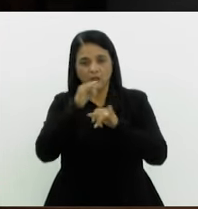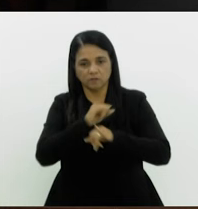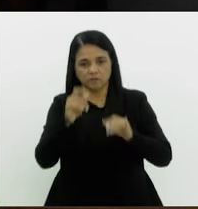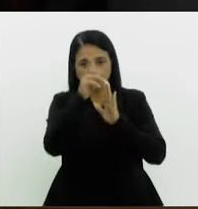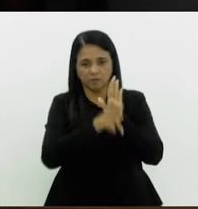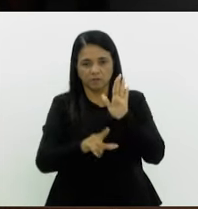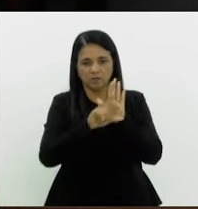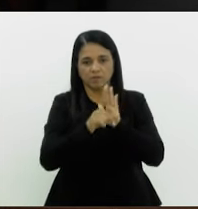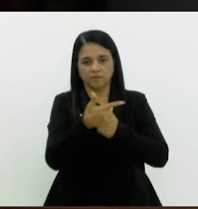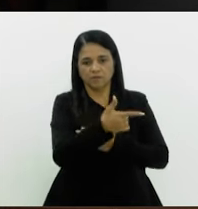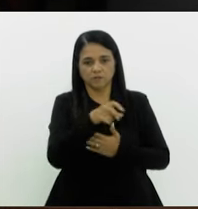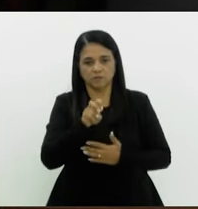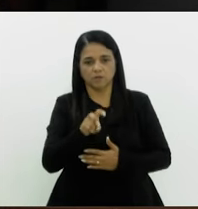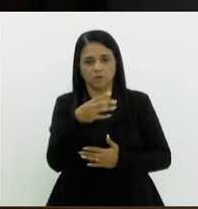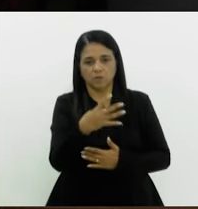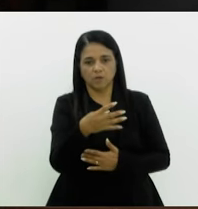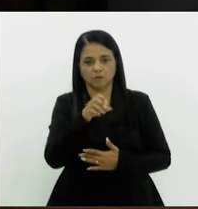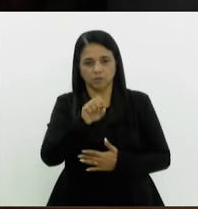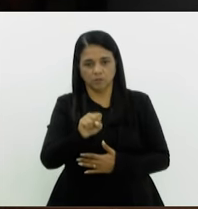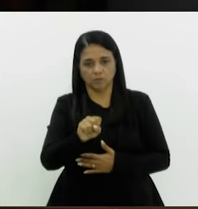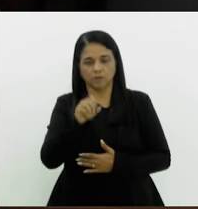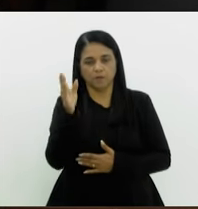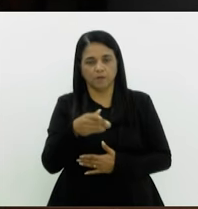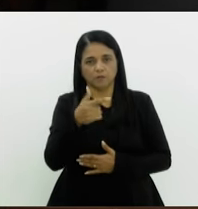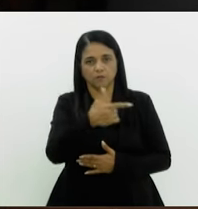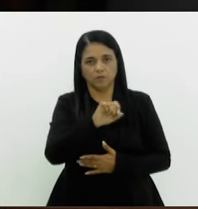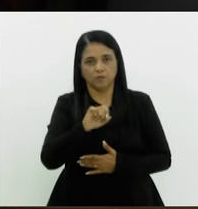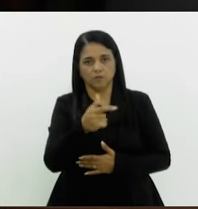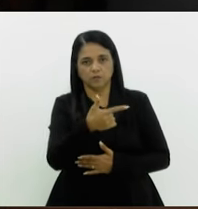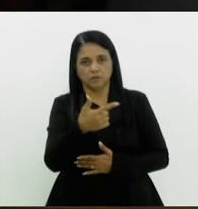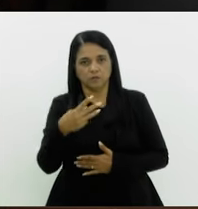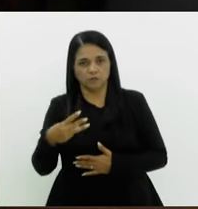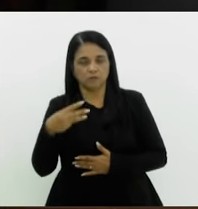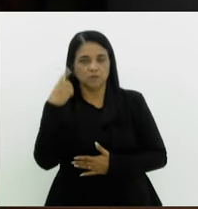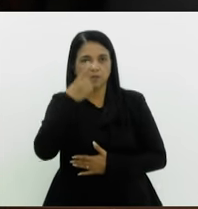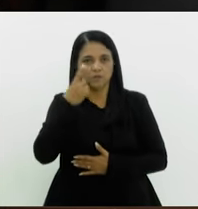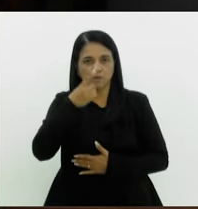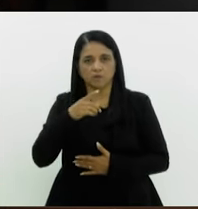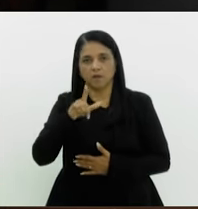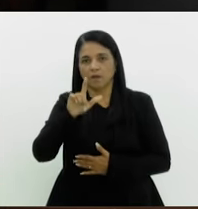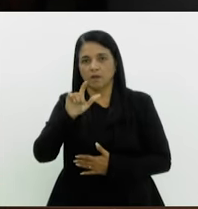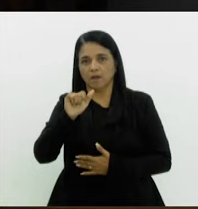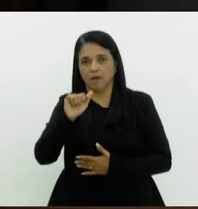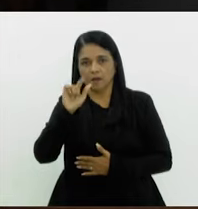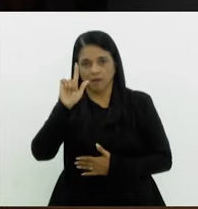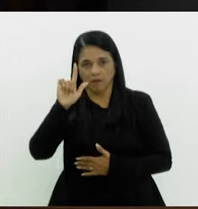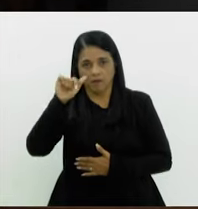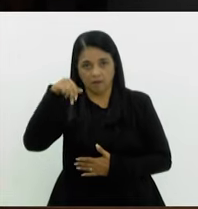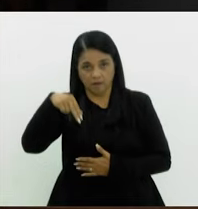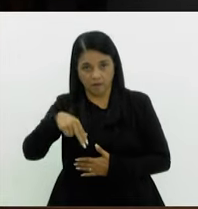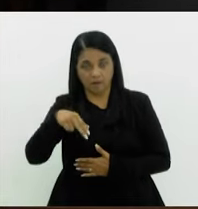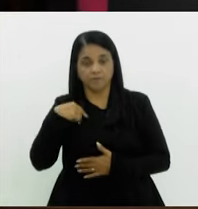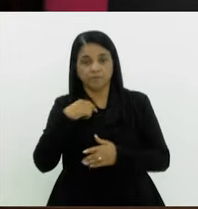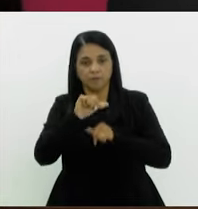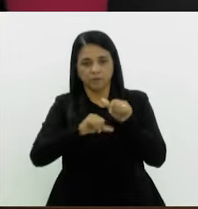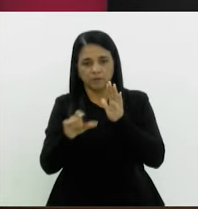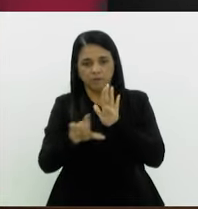Anuncio projeto de lei número 2548 de 2023, de autoria do deputado Alan Lopes, que altera a lei